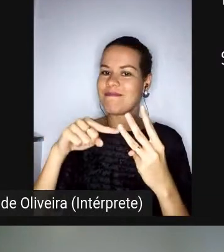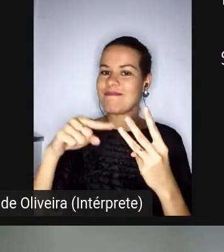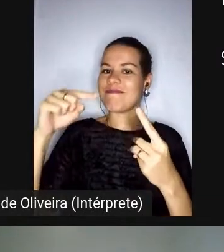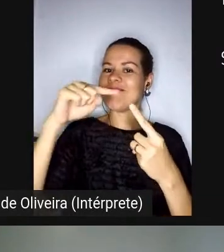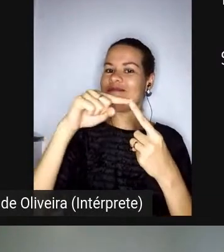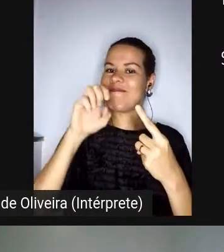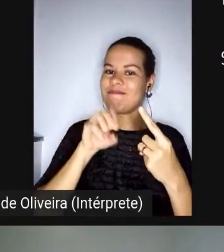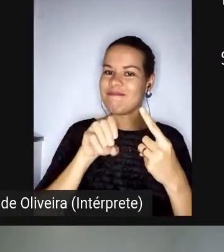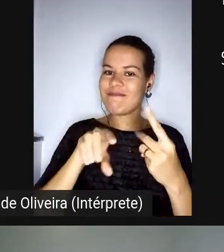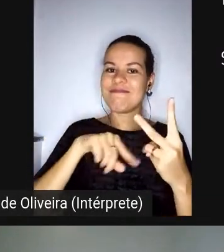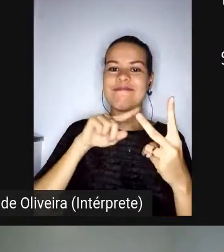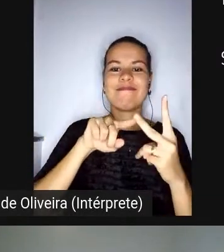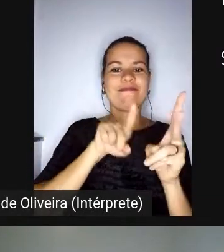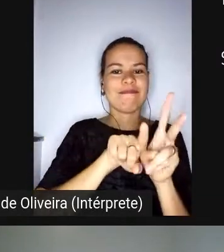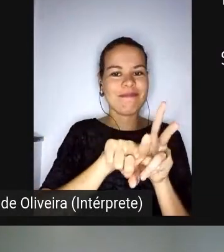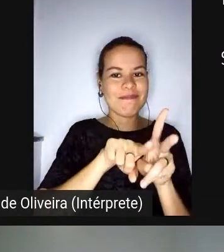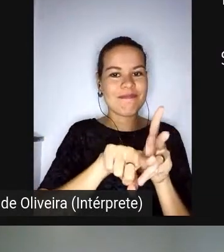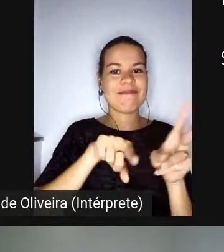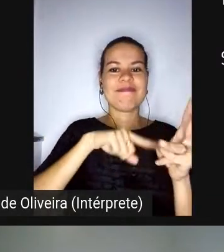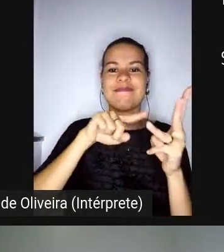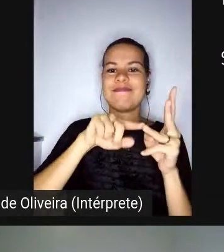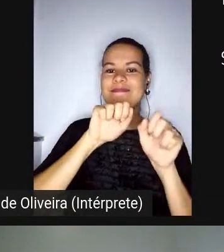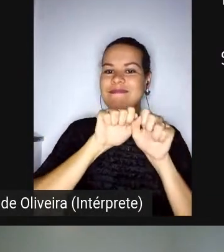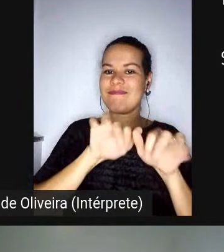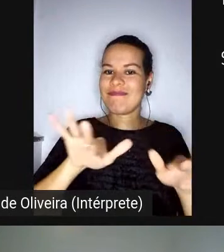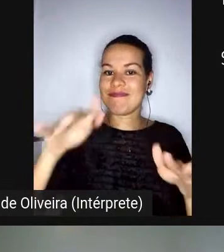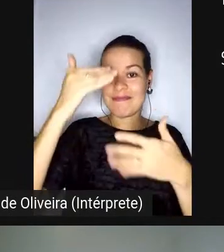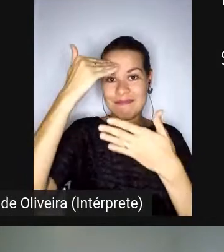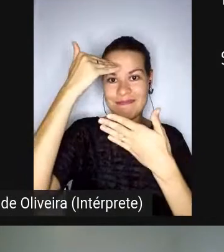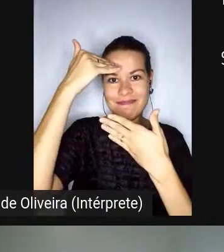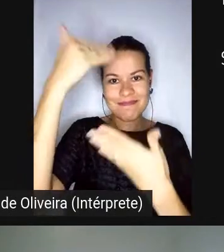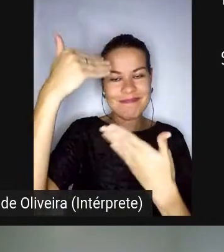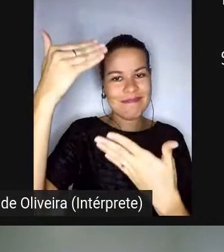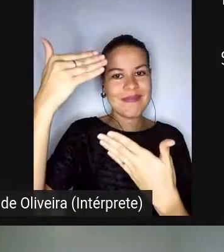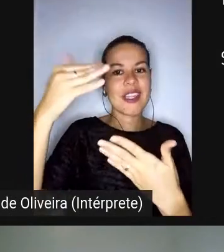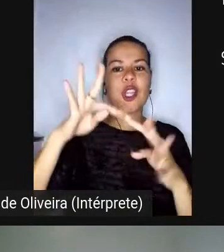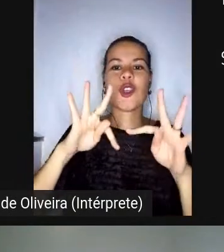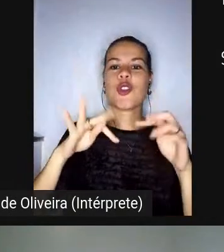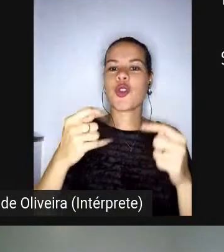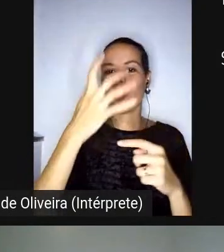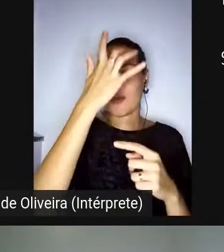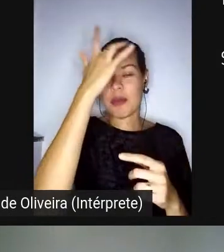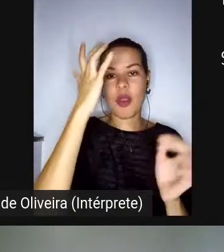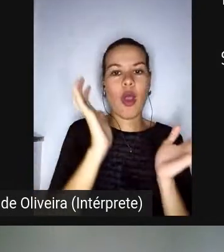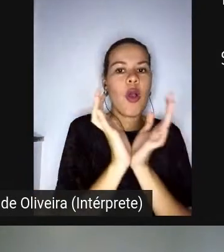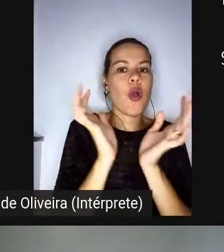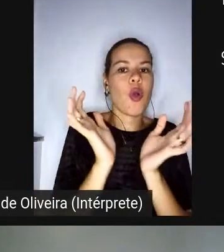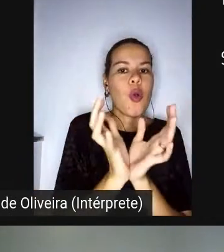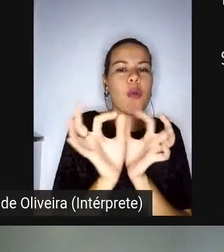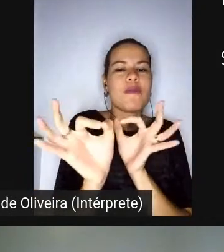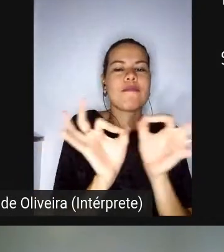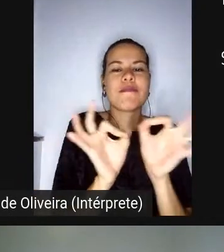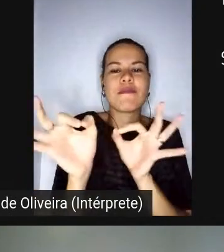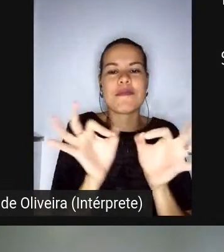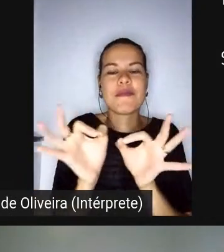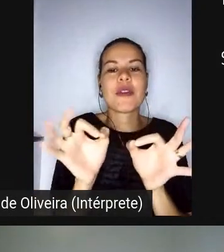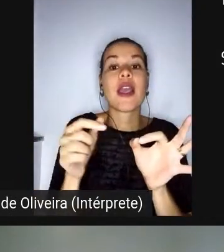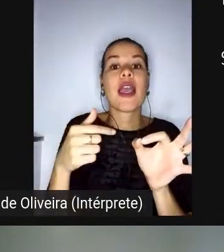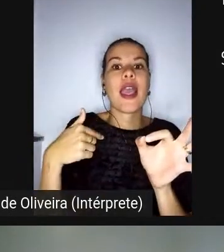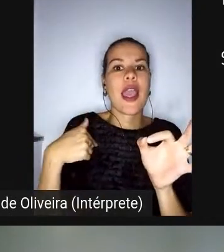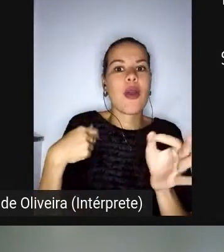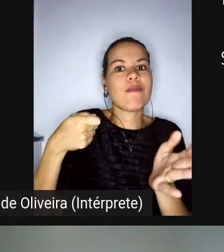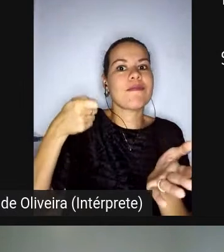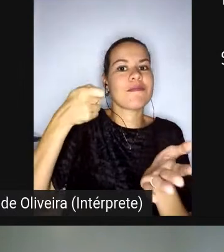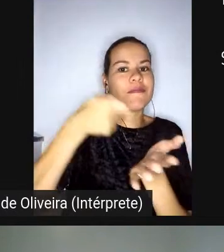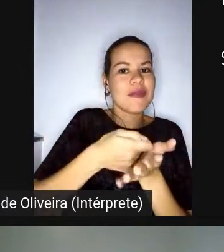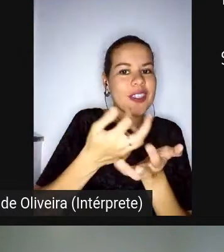né a ser antes de mais nada toda equipe né ou retificar o professor Eduardo Telles